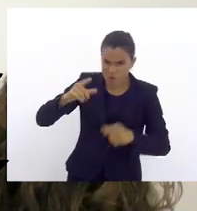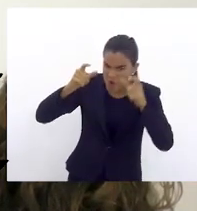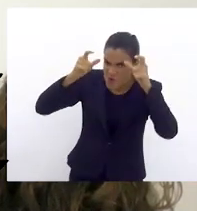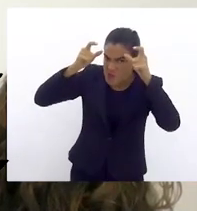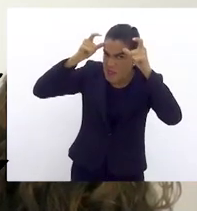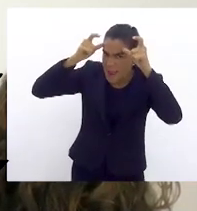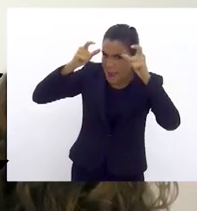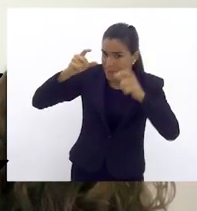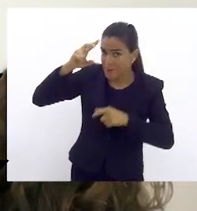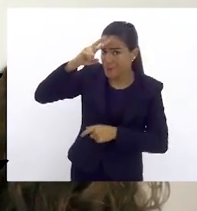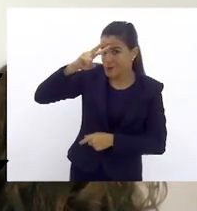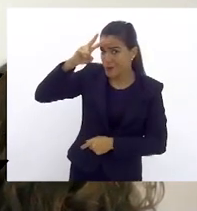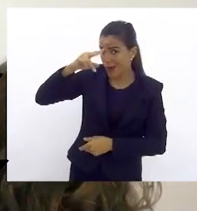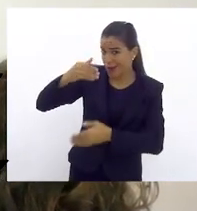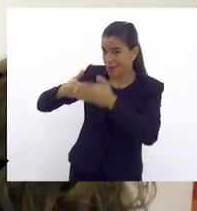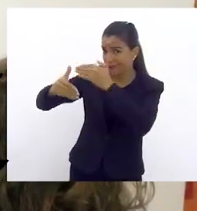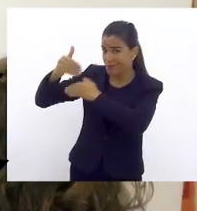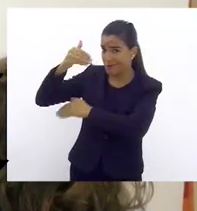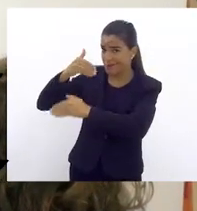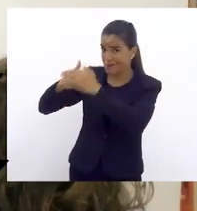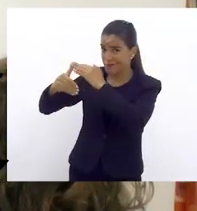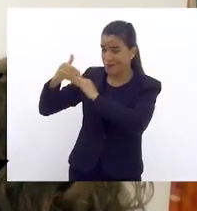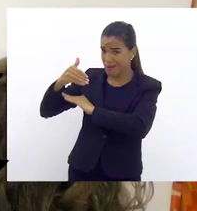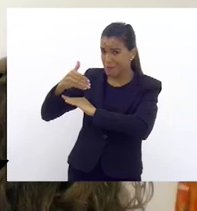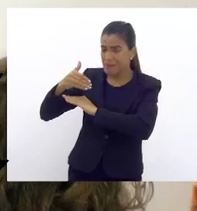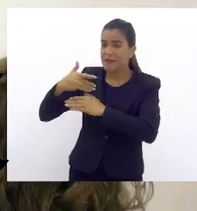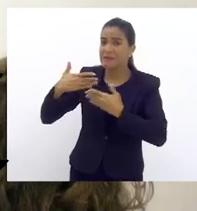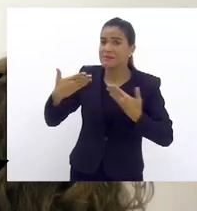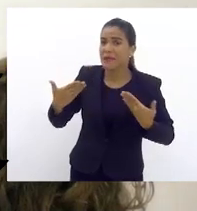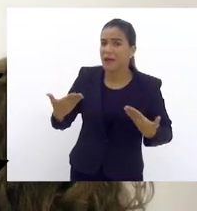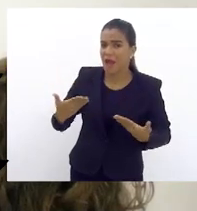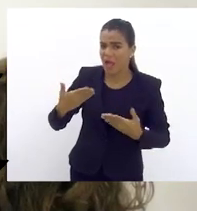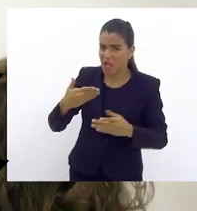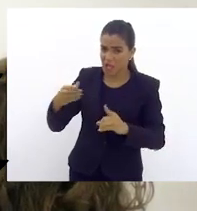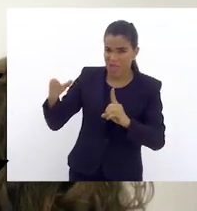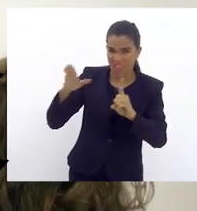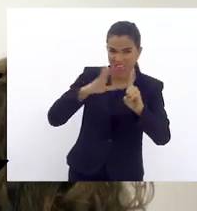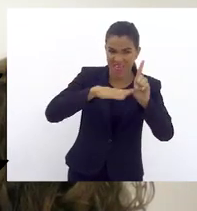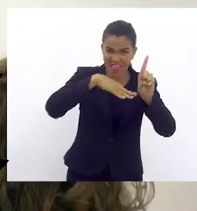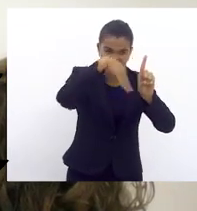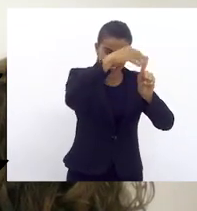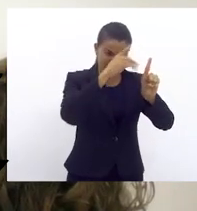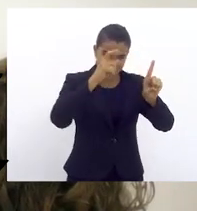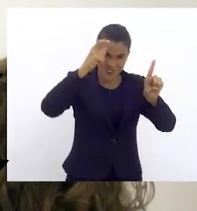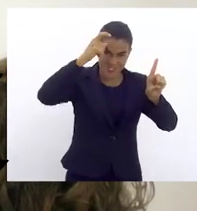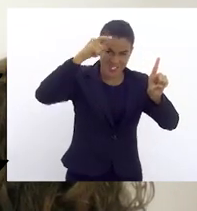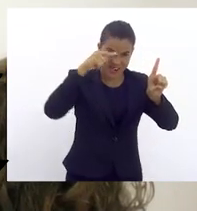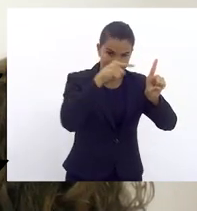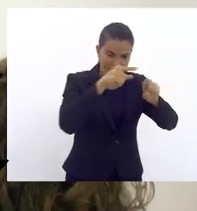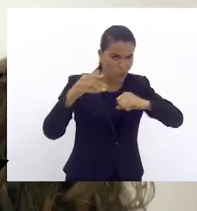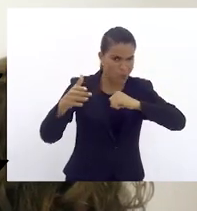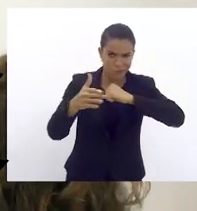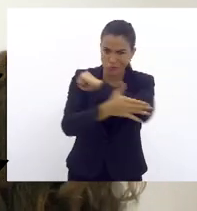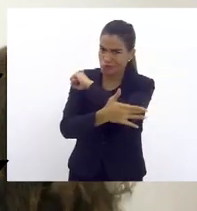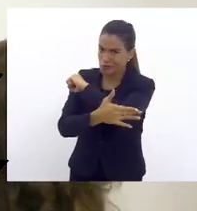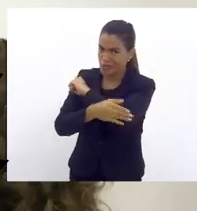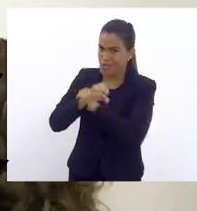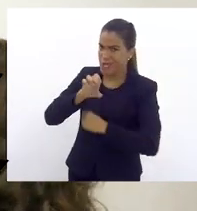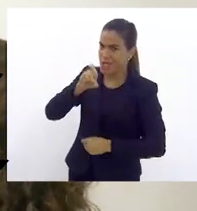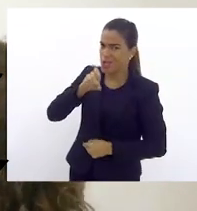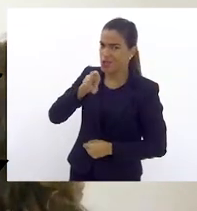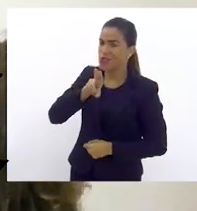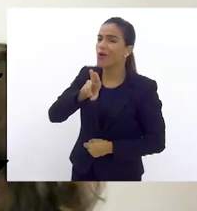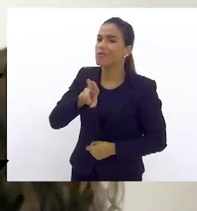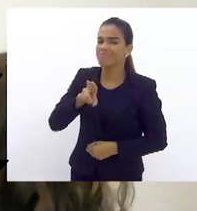dessa história minaram sua consciência pintando como diabo Exu não